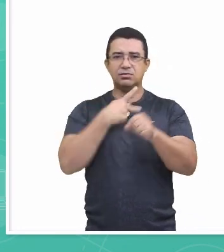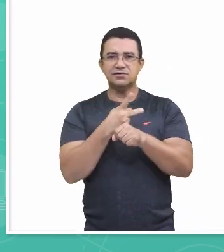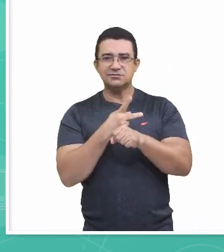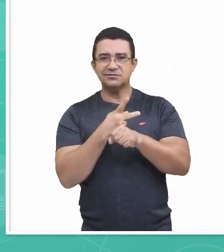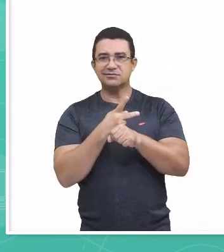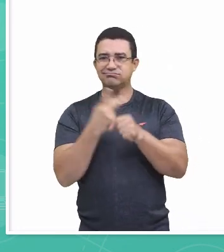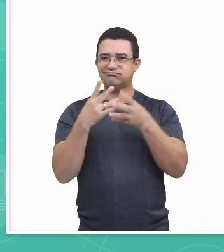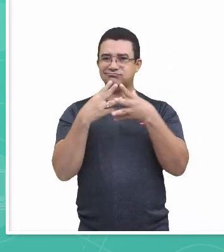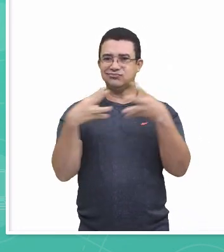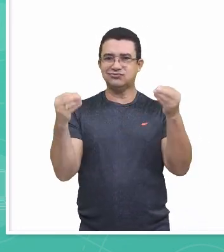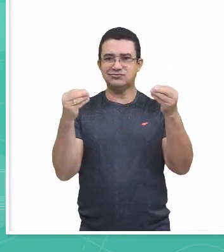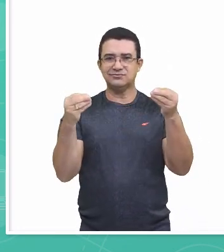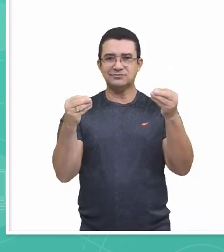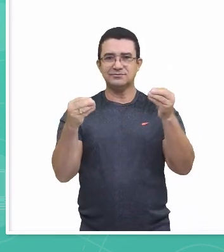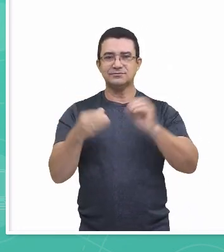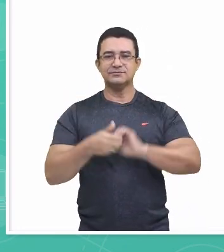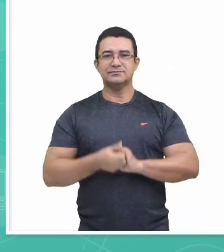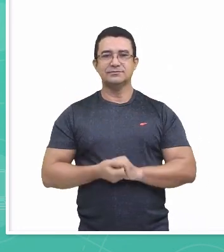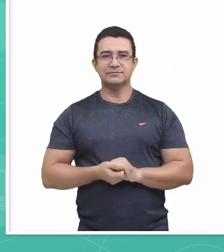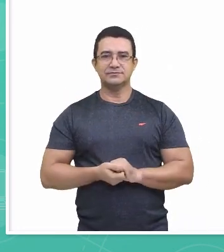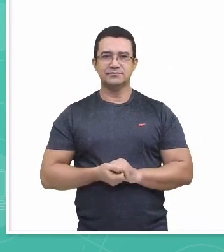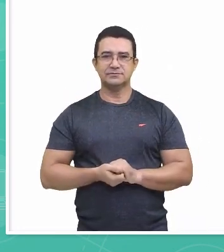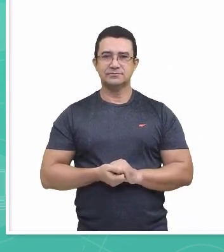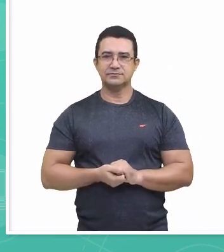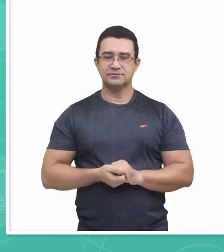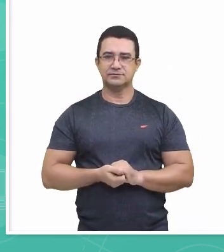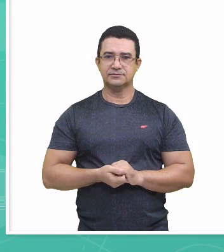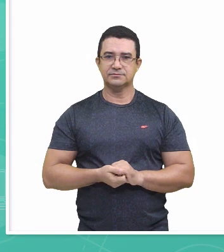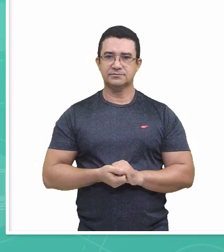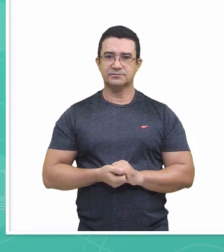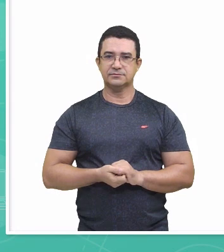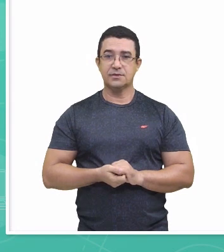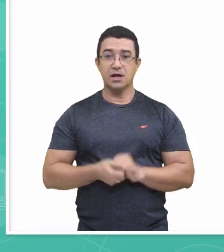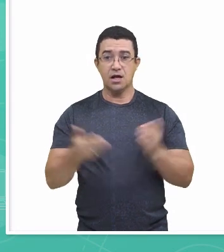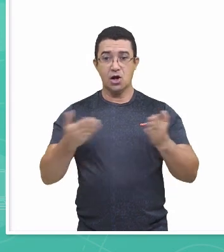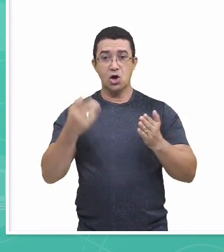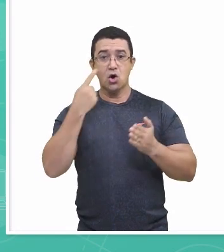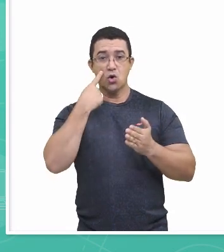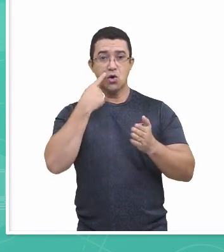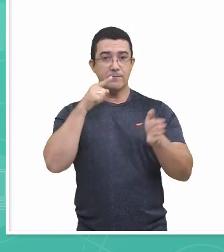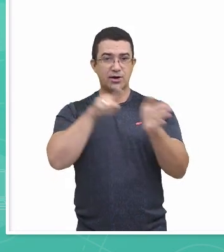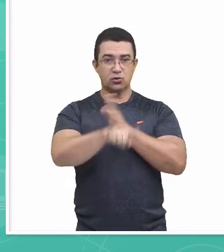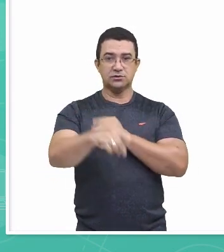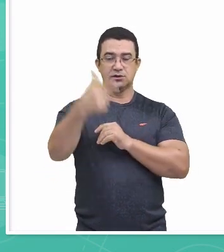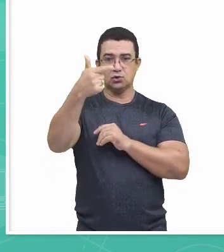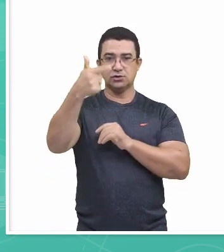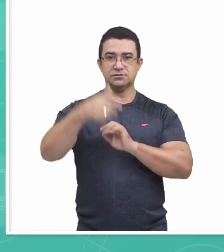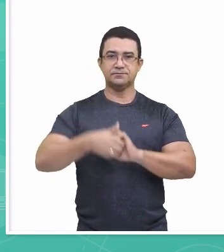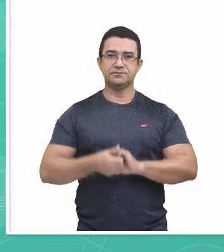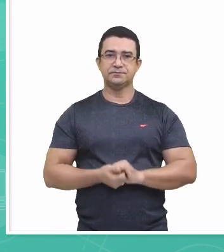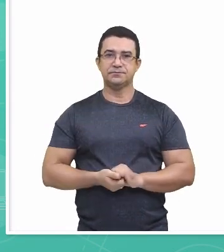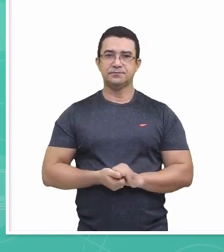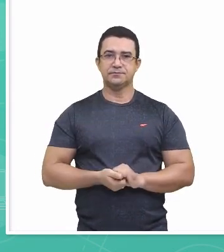Então você vai observar esse texto e vai responder. Agora nós vamos para a segunda questão, que diz o